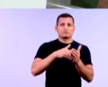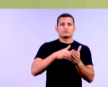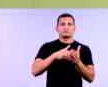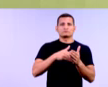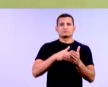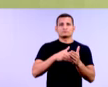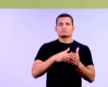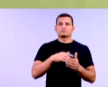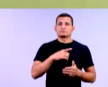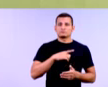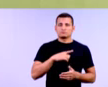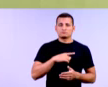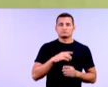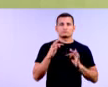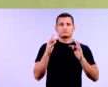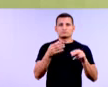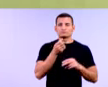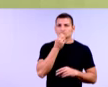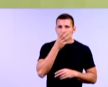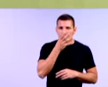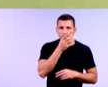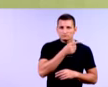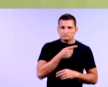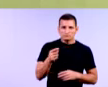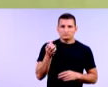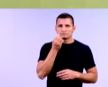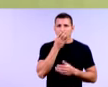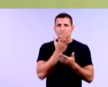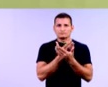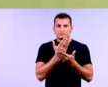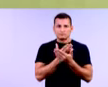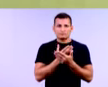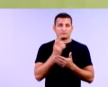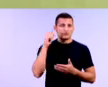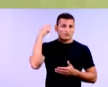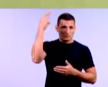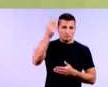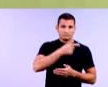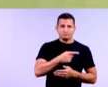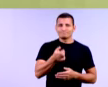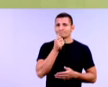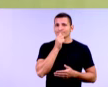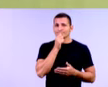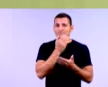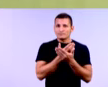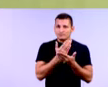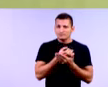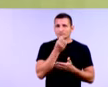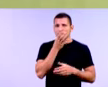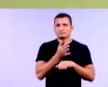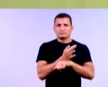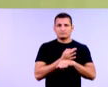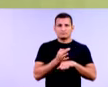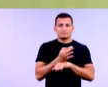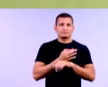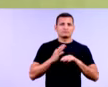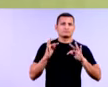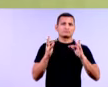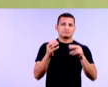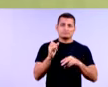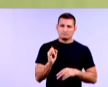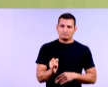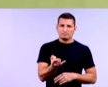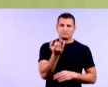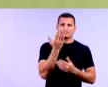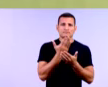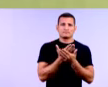uma boa semana, bons feriado. estudos. Semana que vem nós não temos aula, né? Então, um bom feriado para todo mundo. Aproveitem para estudar.